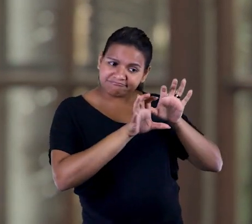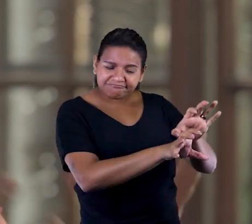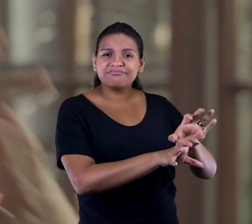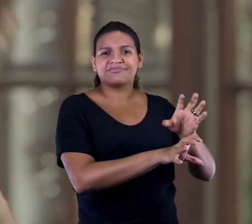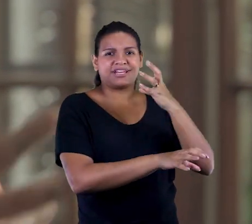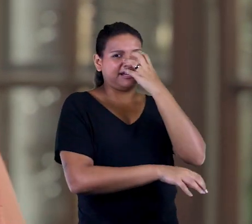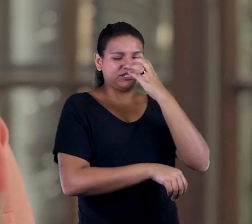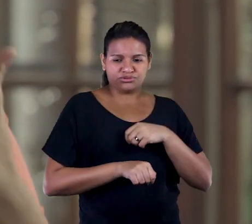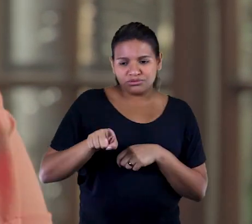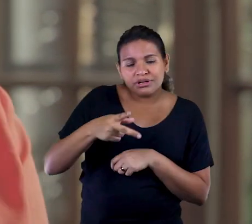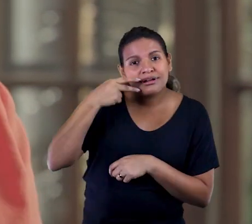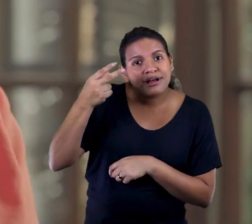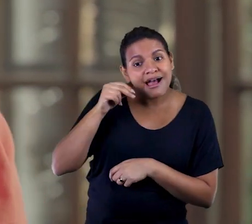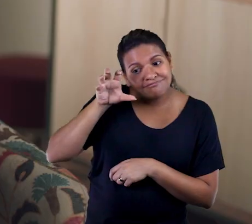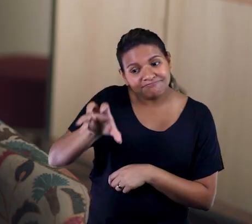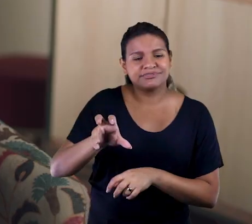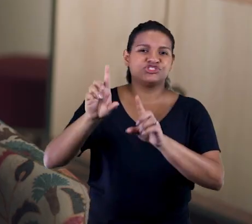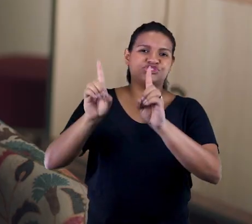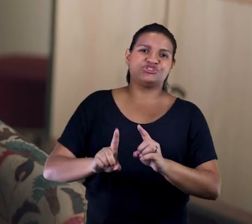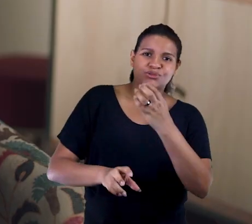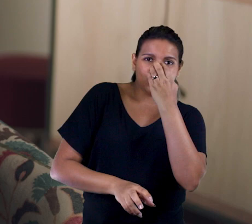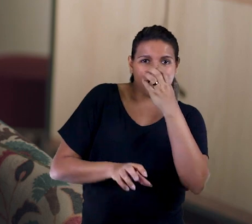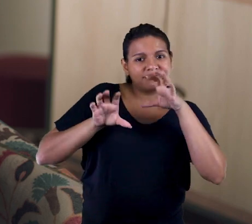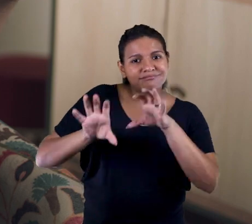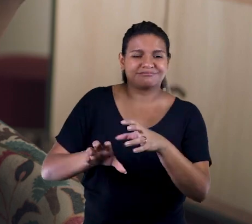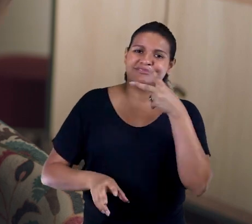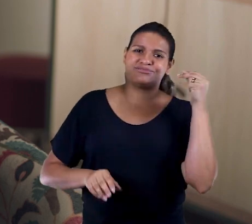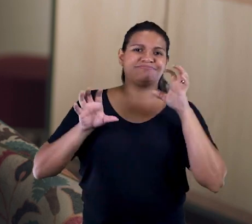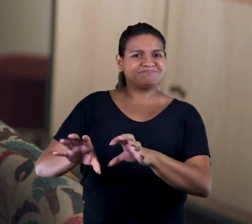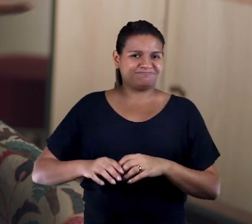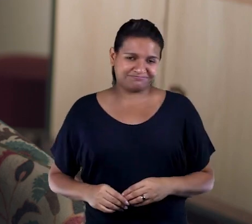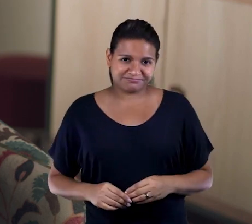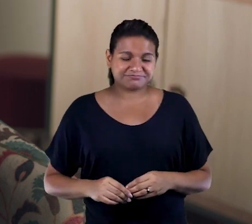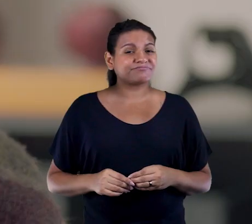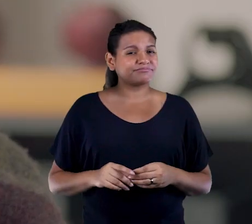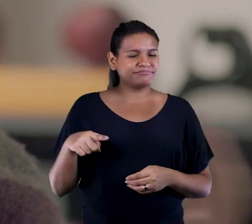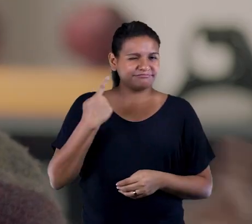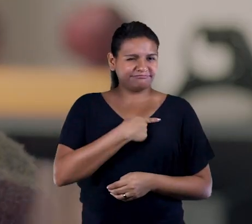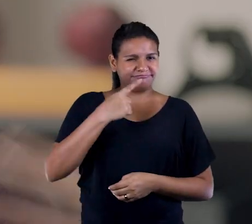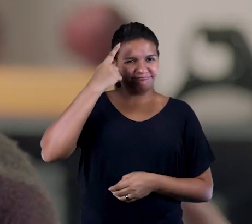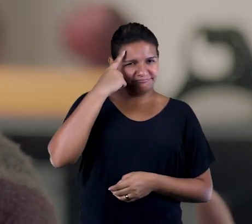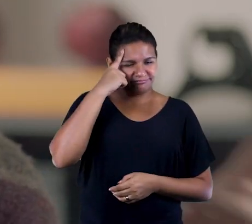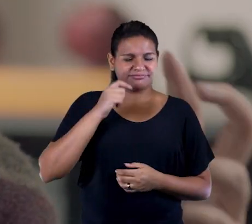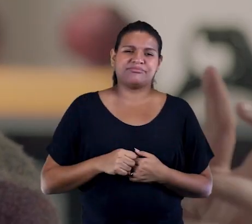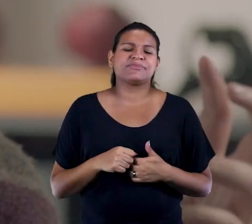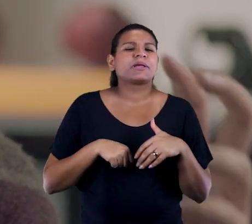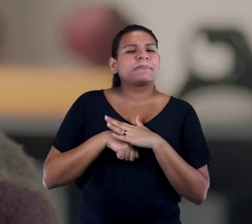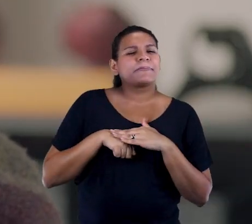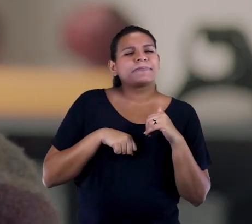cães e gatos precisam ter o direito de serem gatos. A gente está muito numa discussão de pais de pet, mães de pet, que os pets, eles não